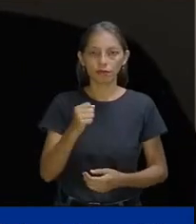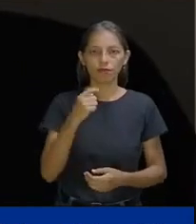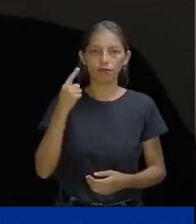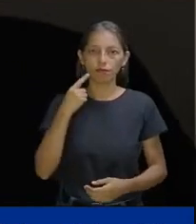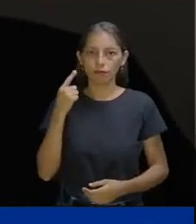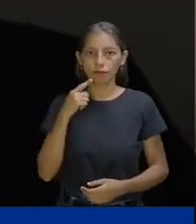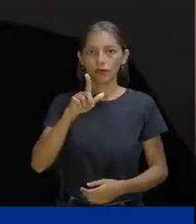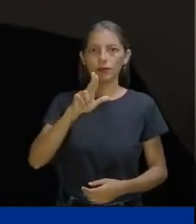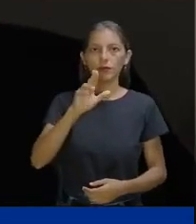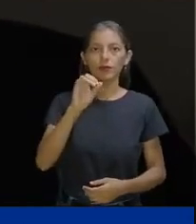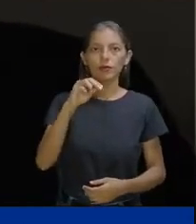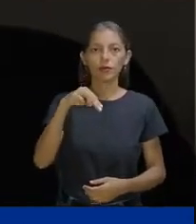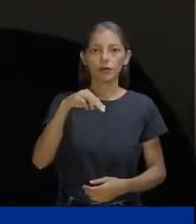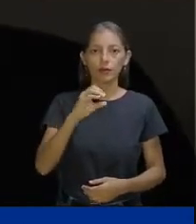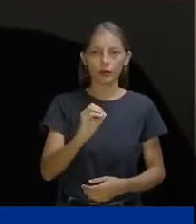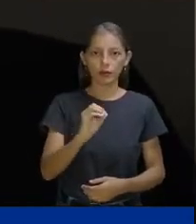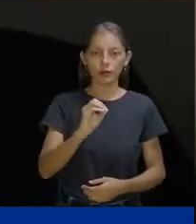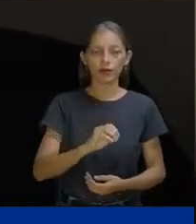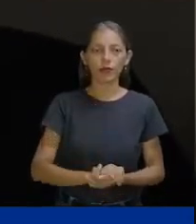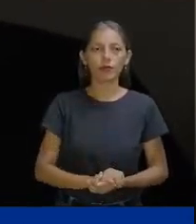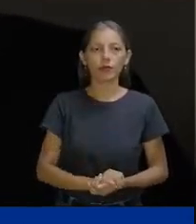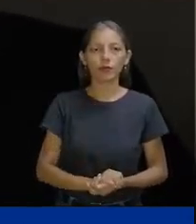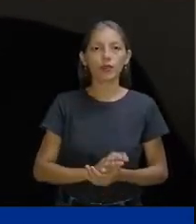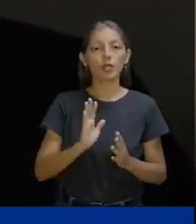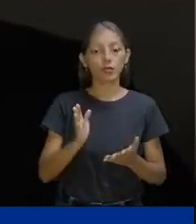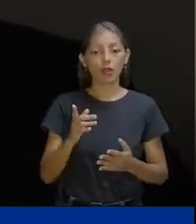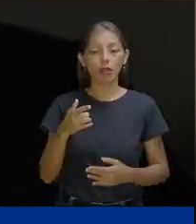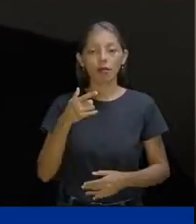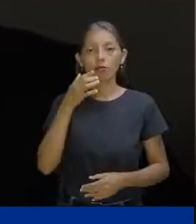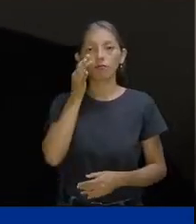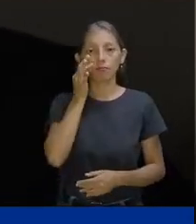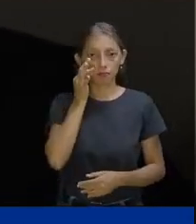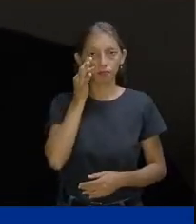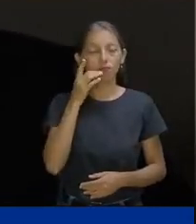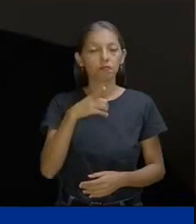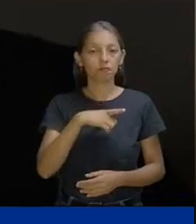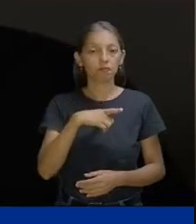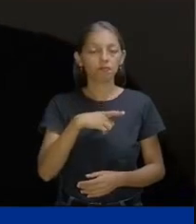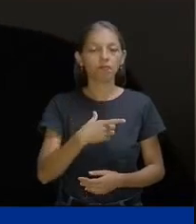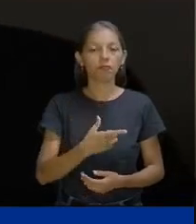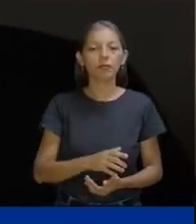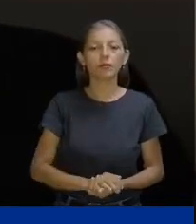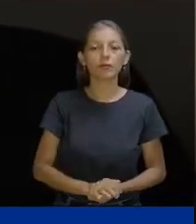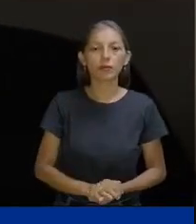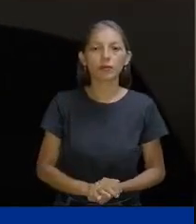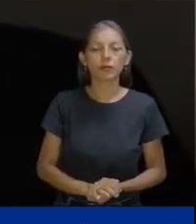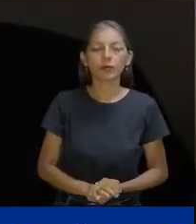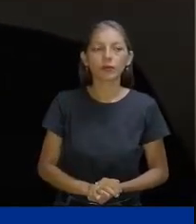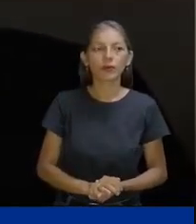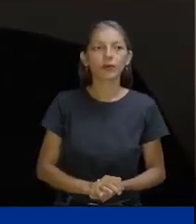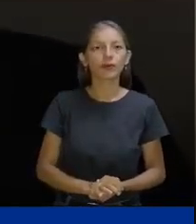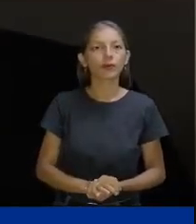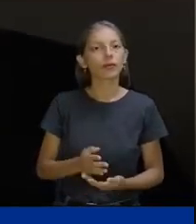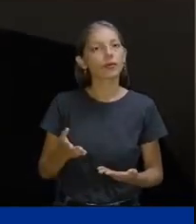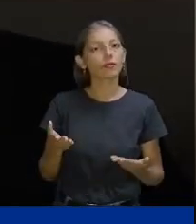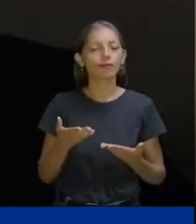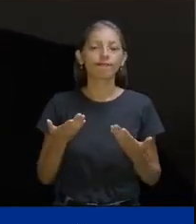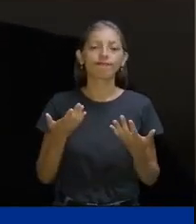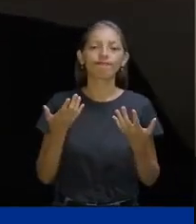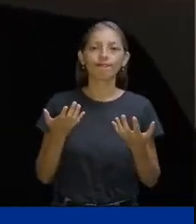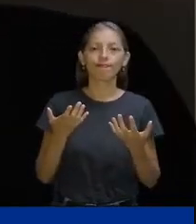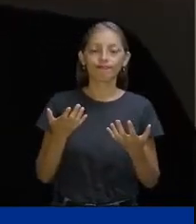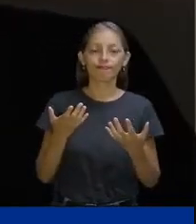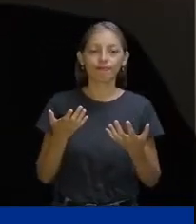advogado Luciano Del Castilho Silva, que está presente e muito nos honra, eu quero, com a permissão do nosso